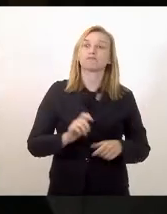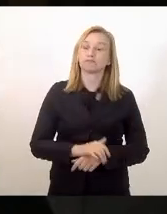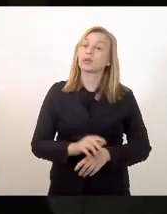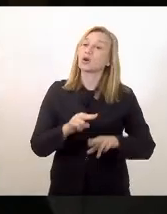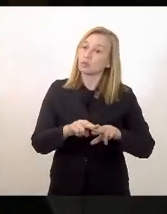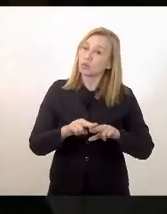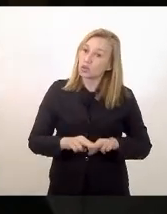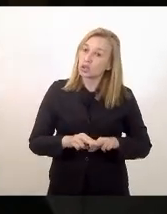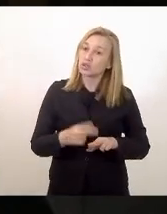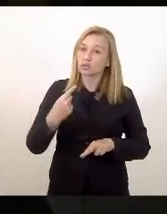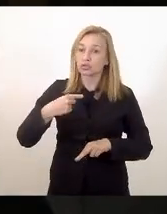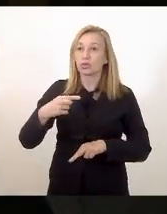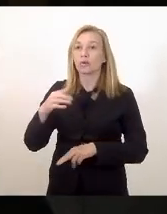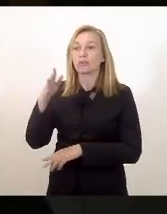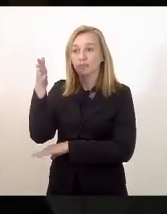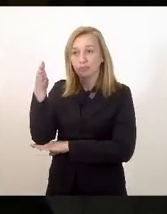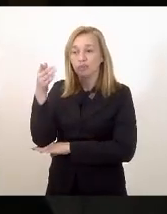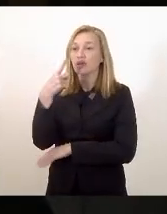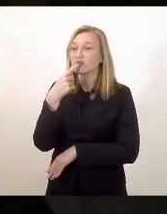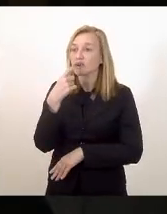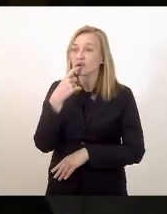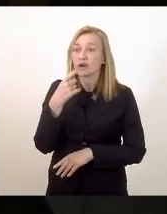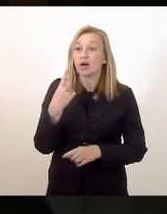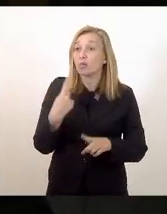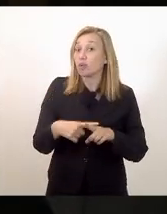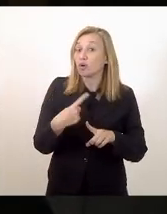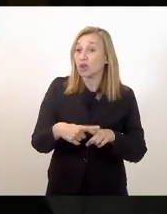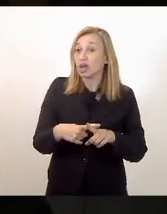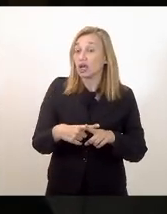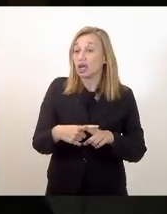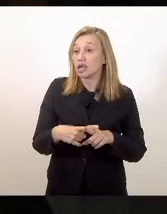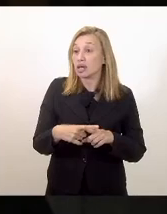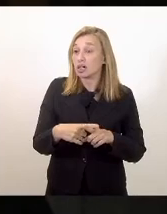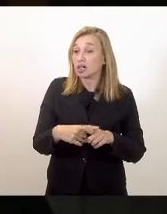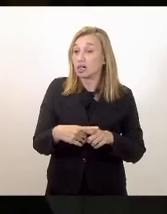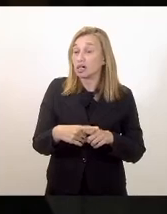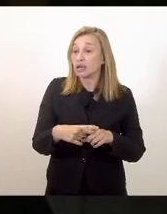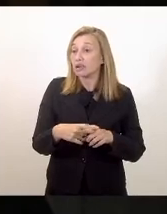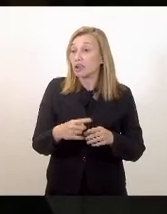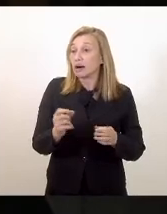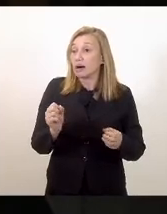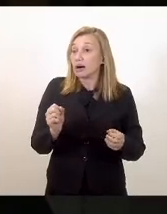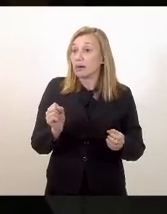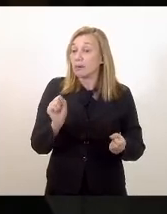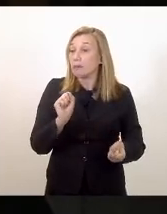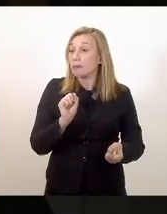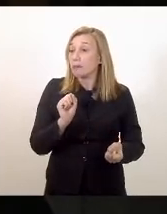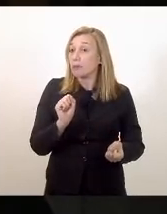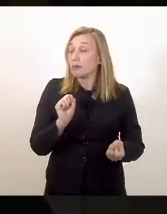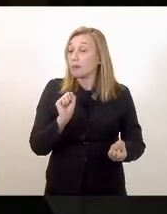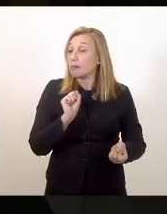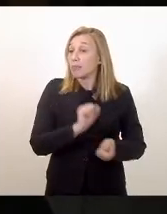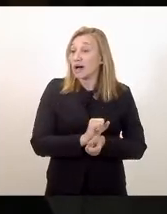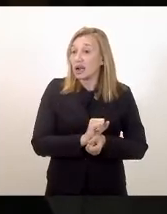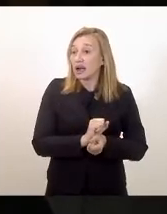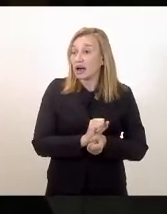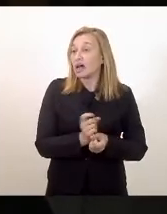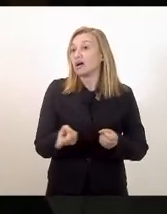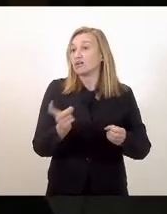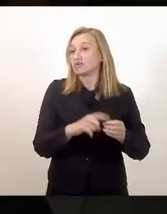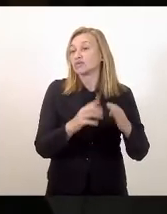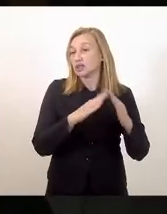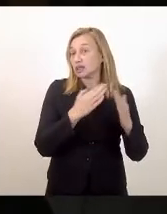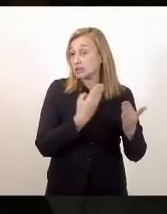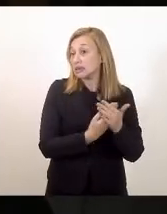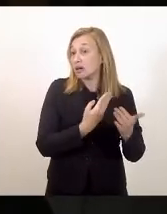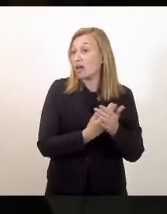isso foram para a bandeira vermelha, o que ia acabar retardando a volta às aulas. Retardar a volta às aulas é um problema.